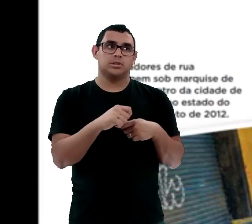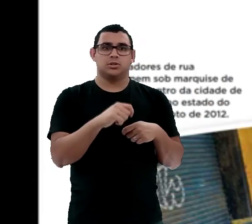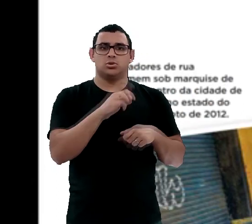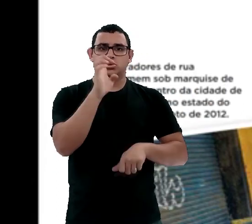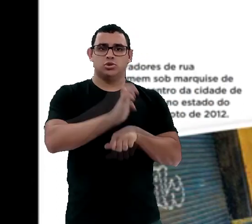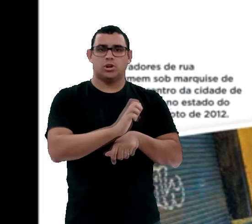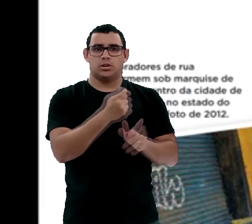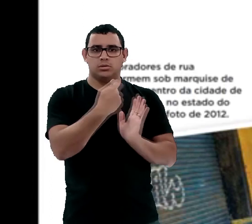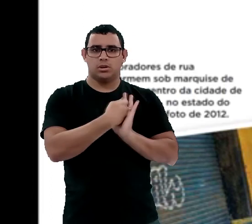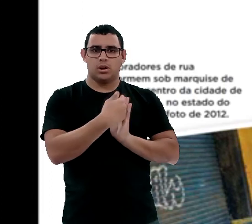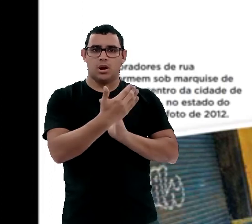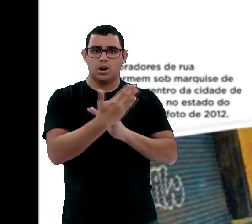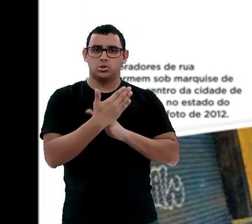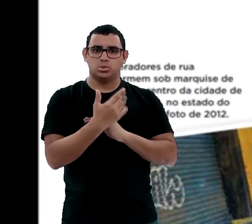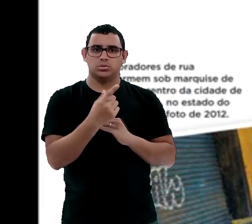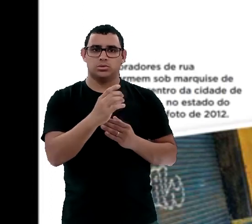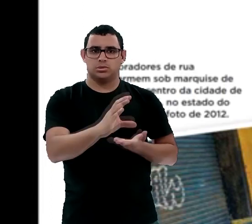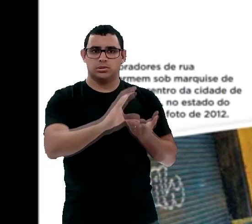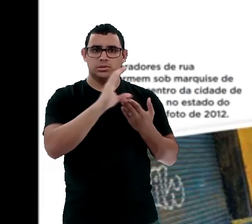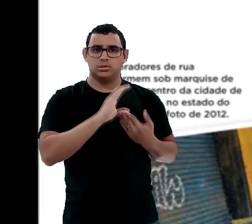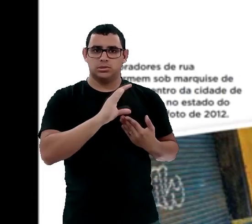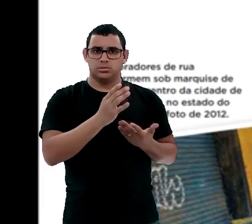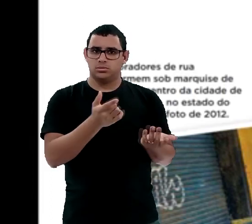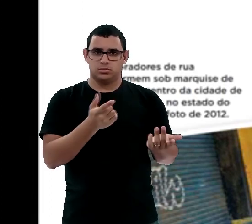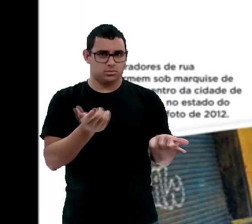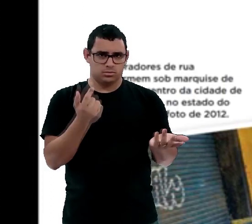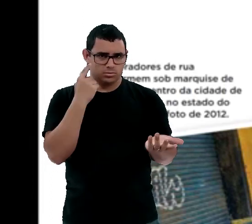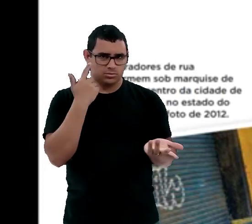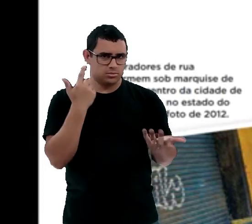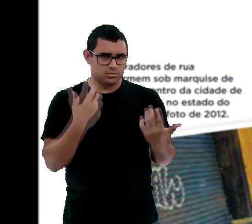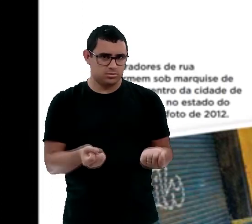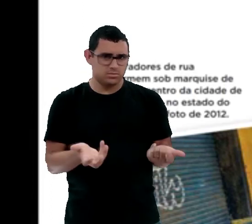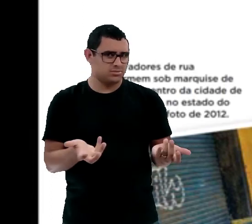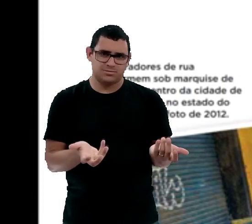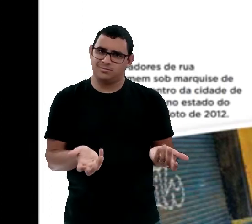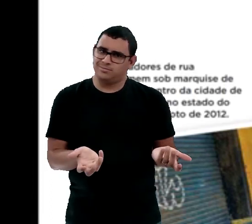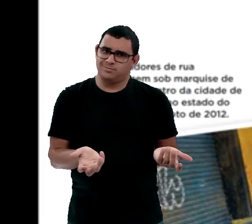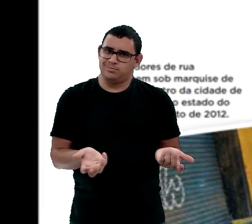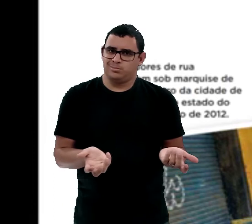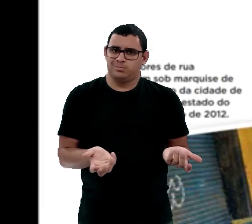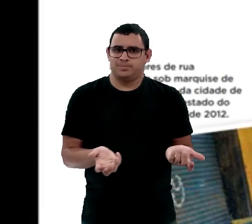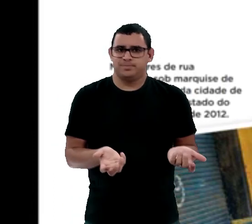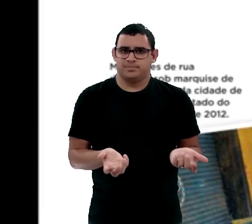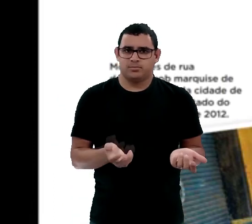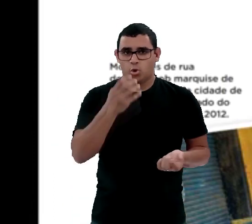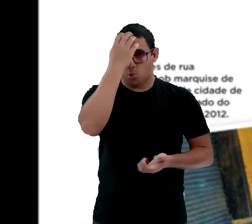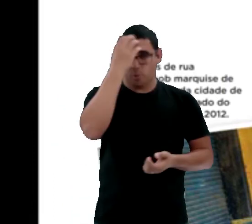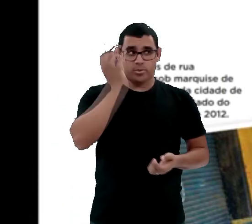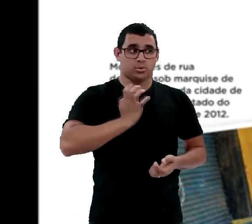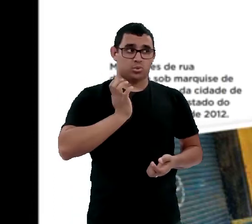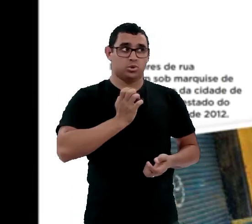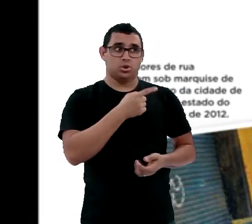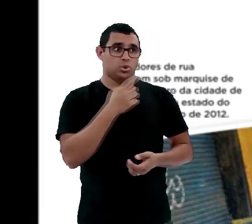Estado vai sustentar o povo. Essa é a ideia que muita gente acredita, a grande parte dos socialistas, não são